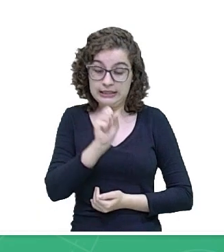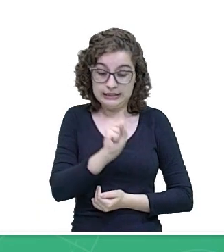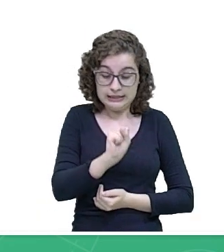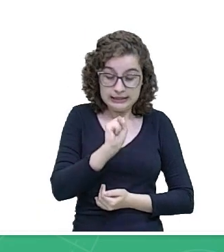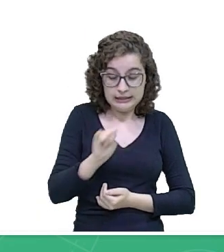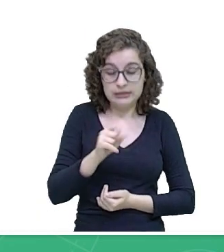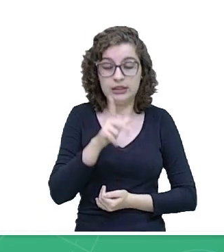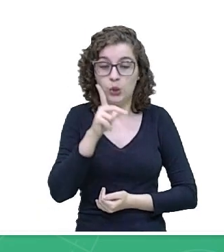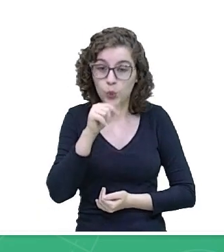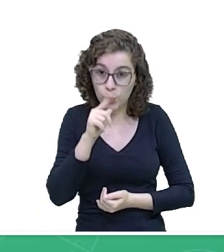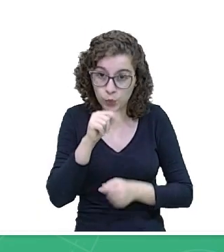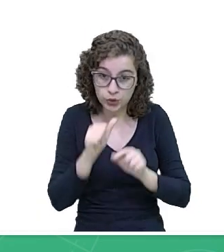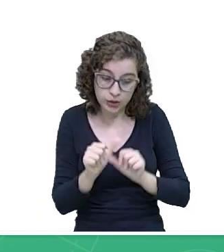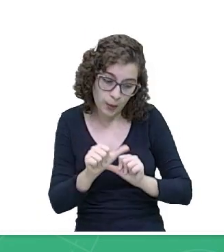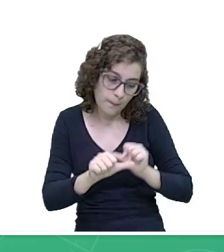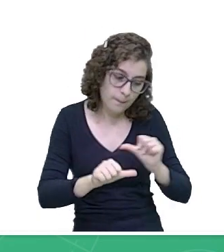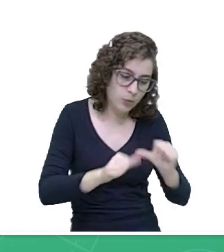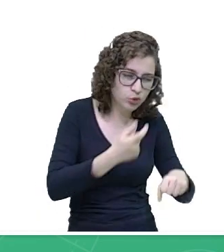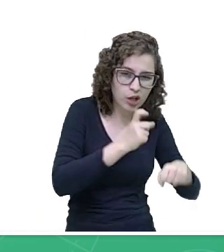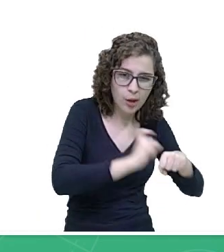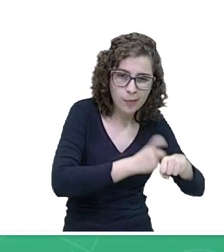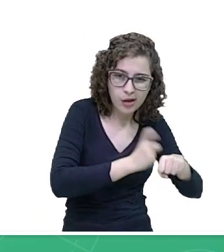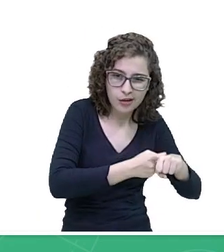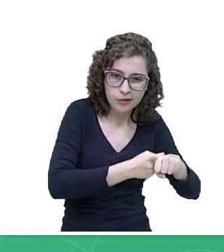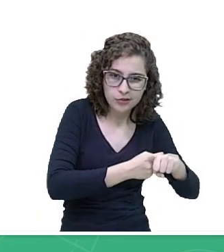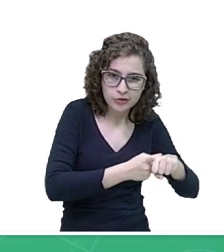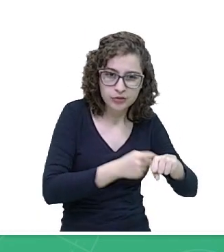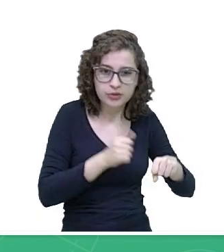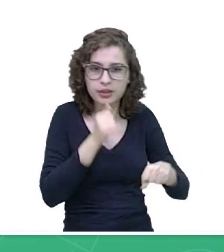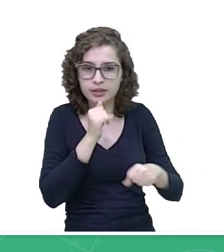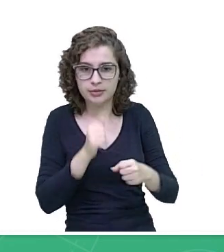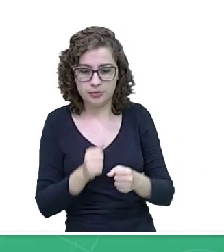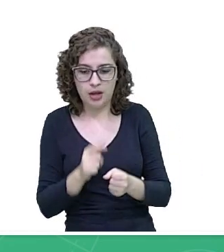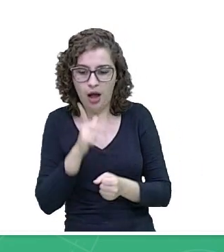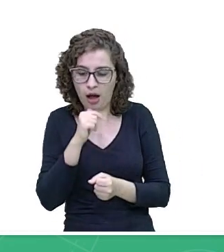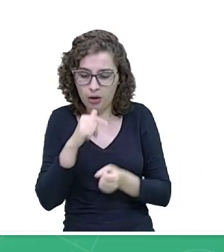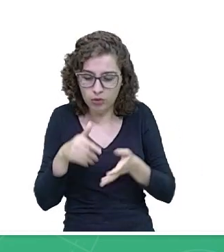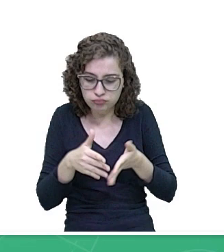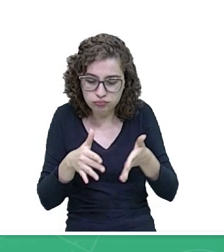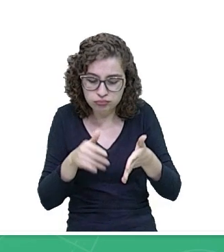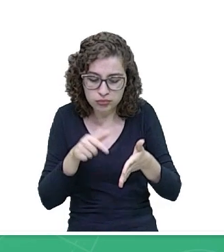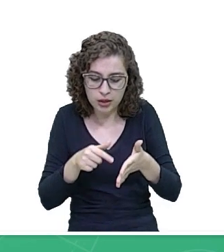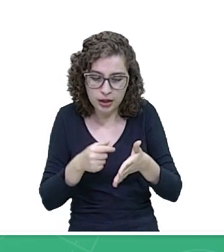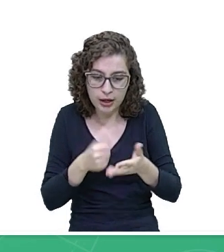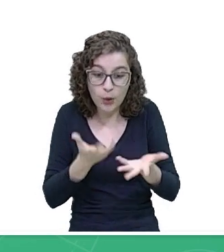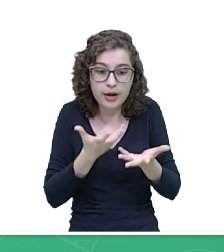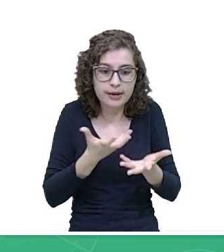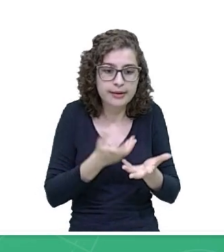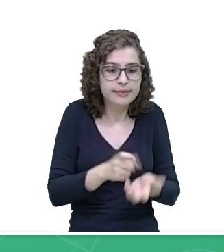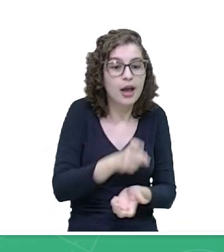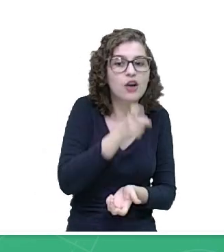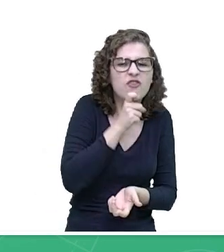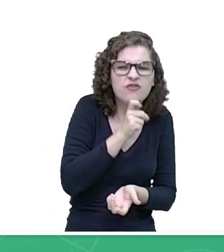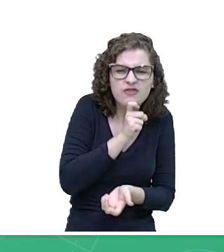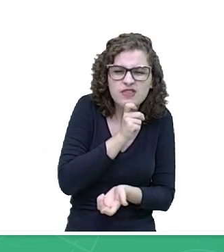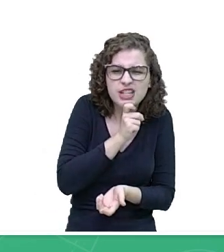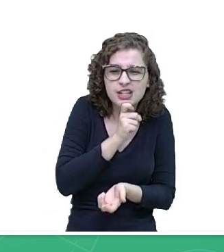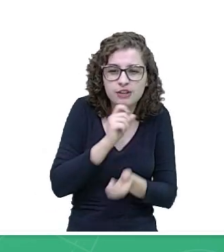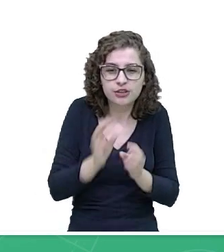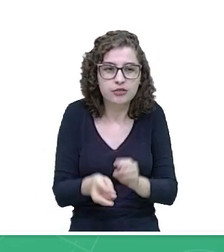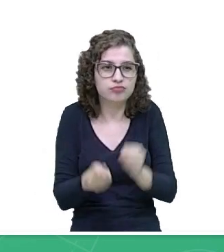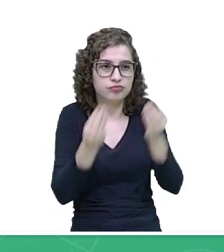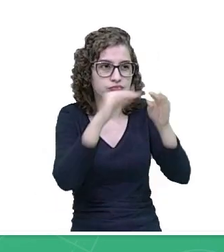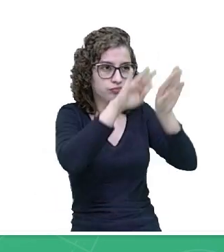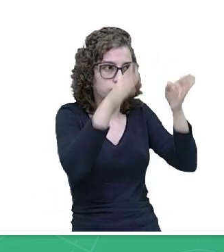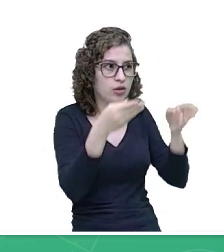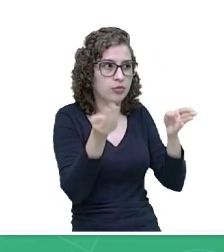sólido, está ali a água no estado líquido. Aí a gente quer transformar em gelo. O que que você faz? Coloca lá no congelador, vai